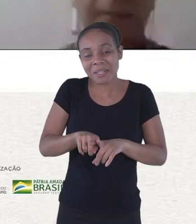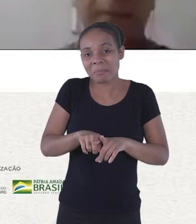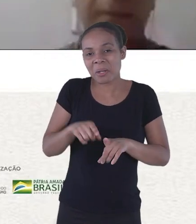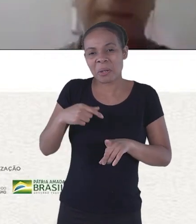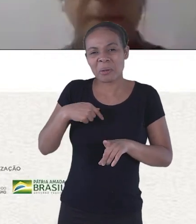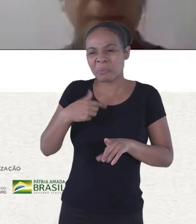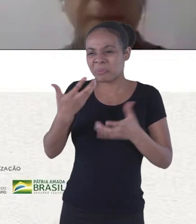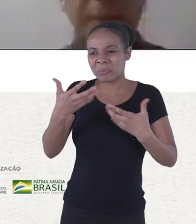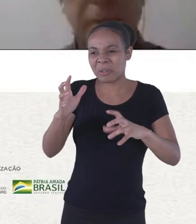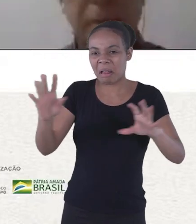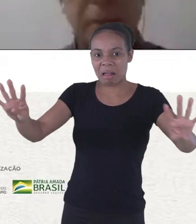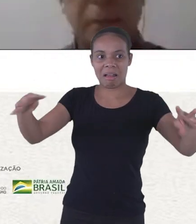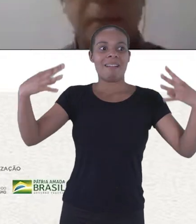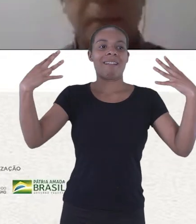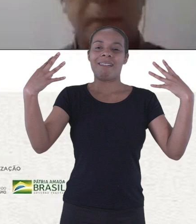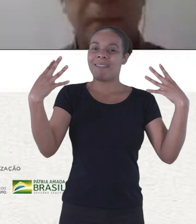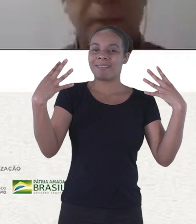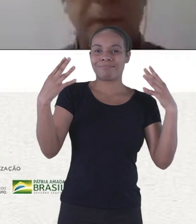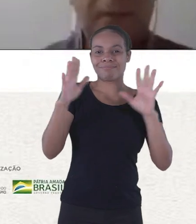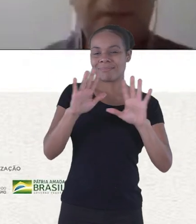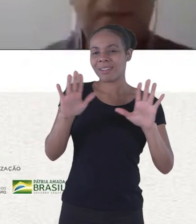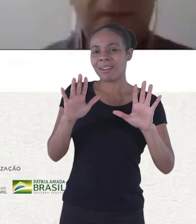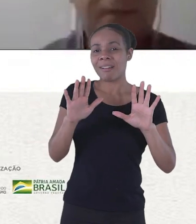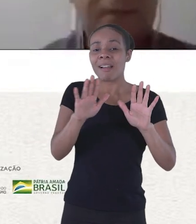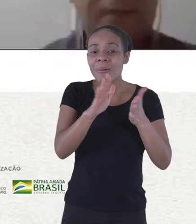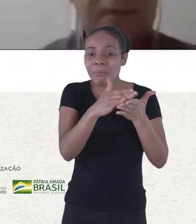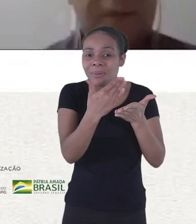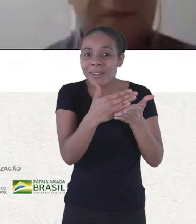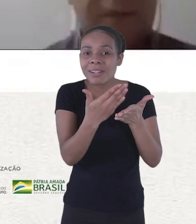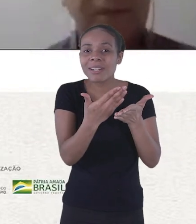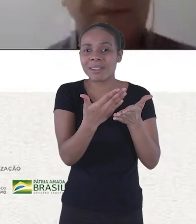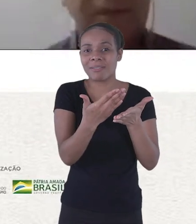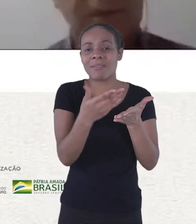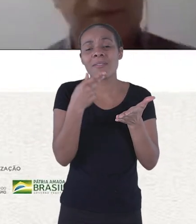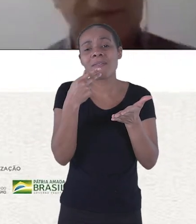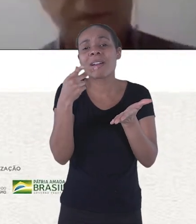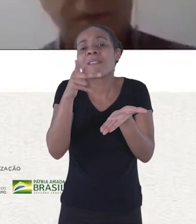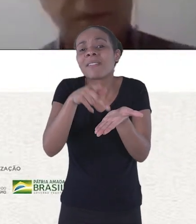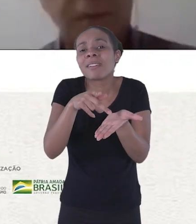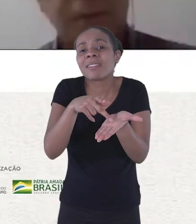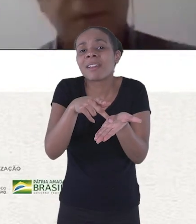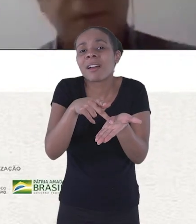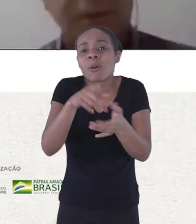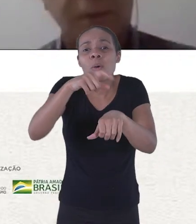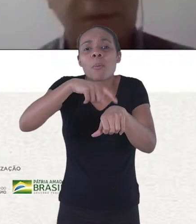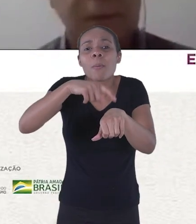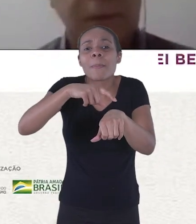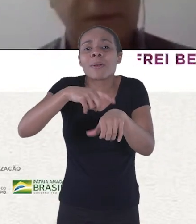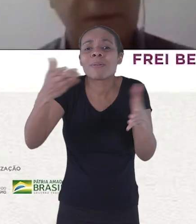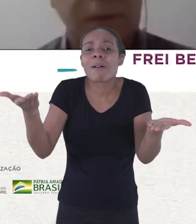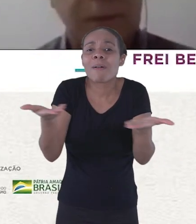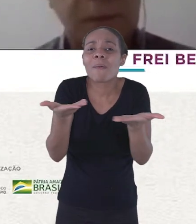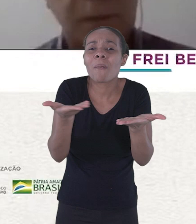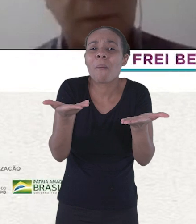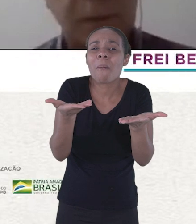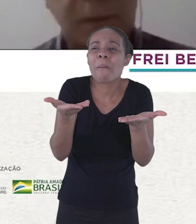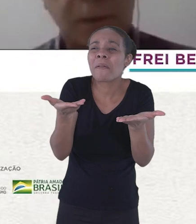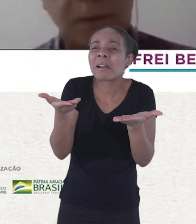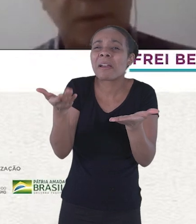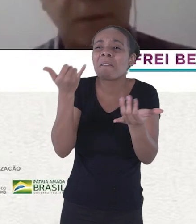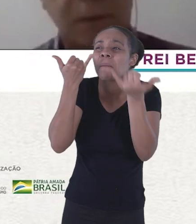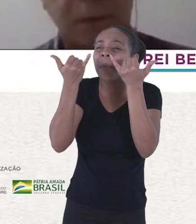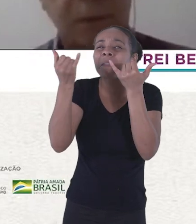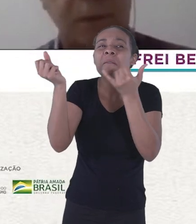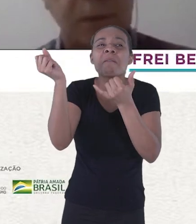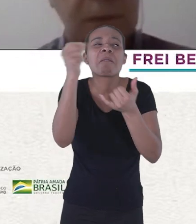pessoa, um livro que tenta ser sincero no mundo de fake news, em que a verdade